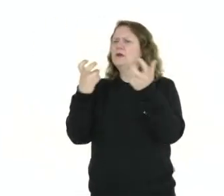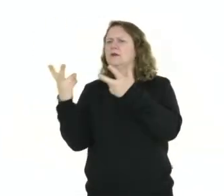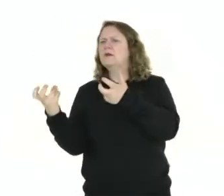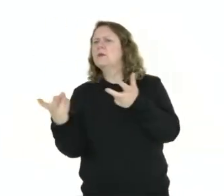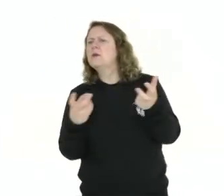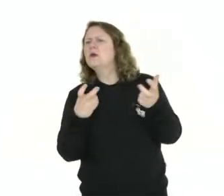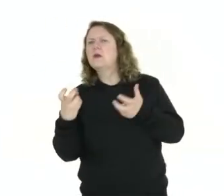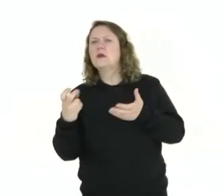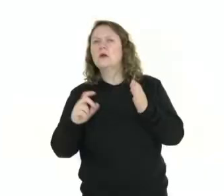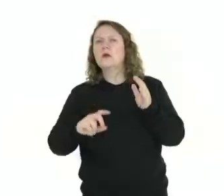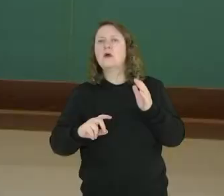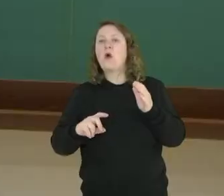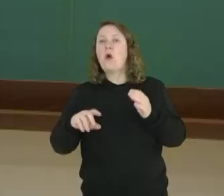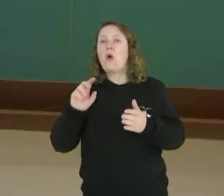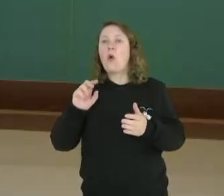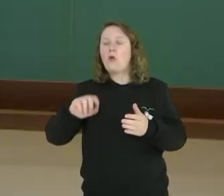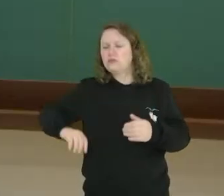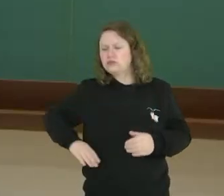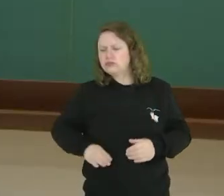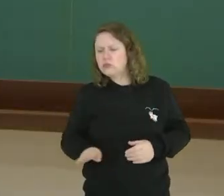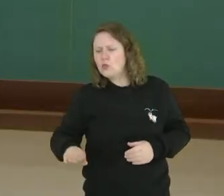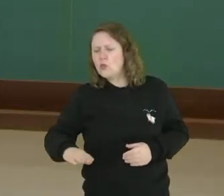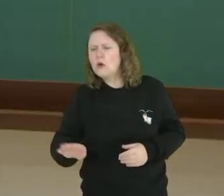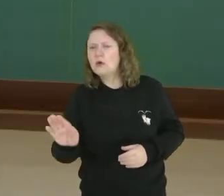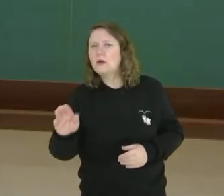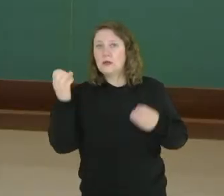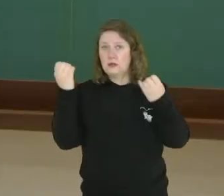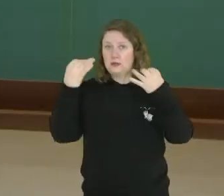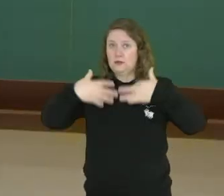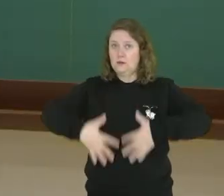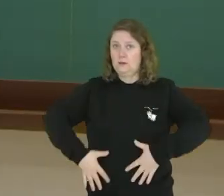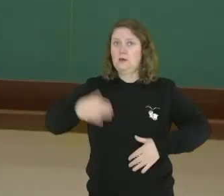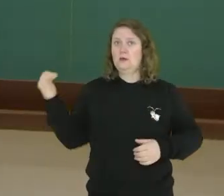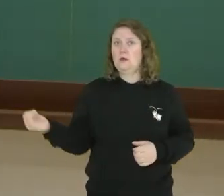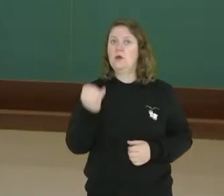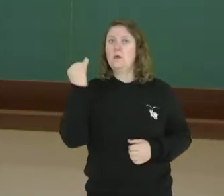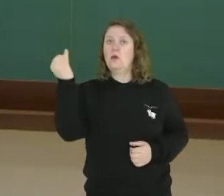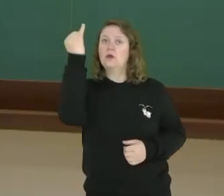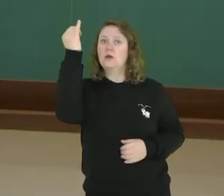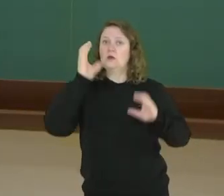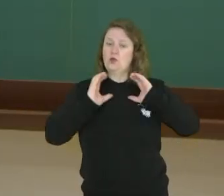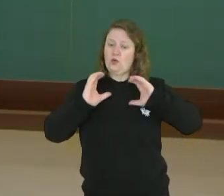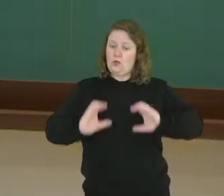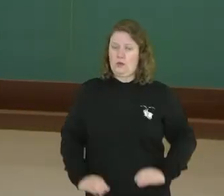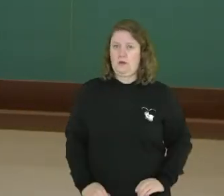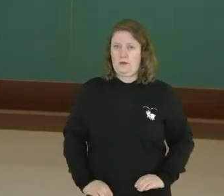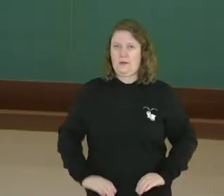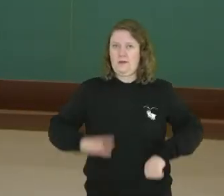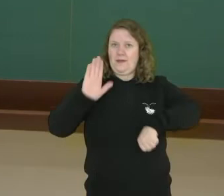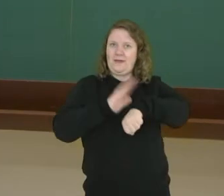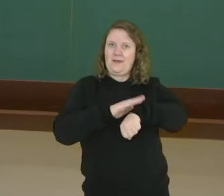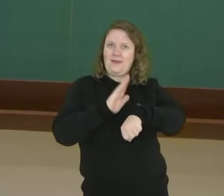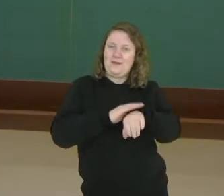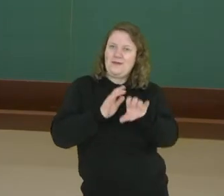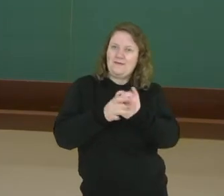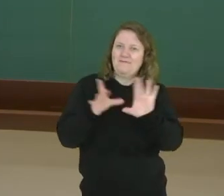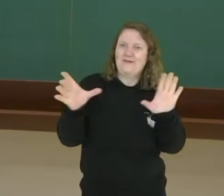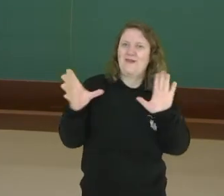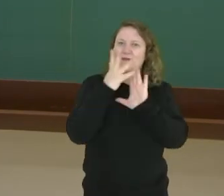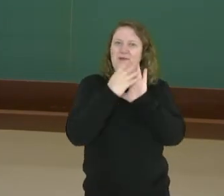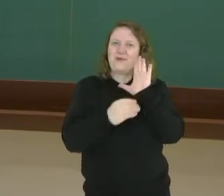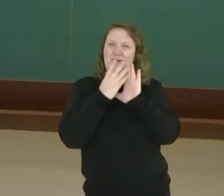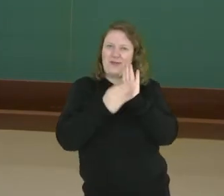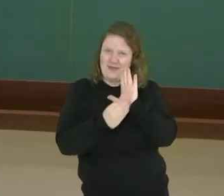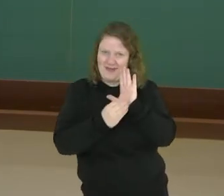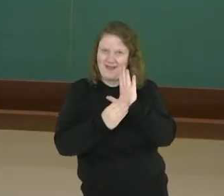lagartos. Explique a importância desse comportamento. Ok, eu vou dar um tempinho assim para você copiar essa questão no teu